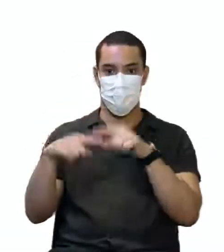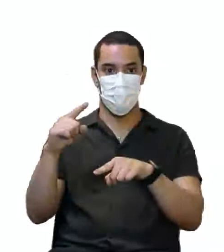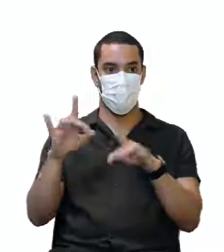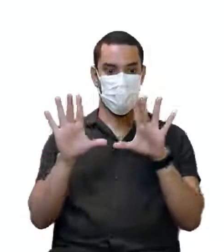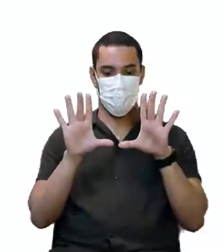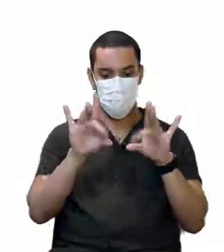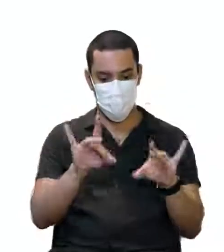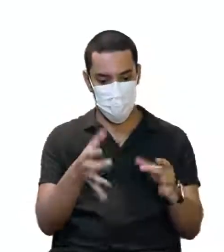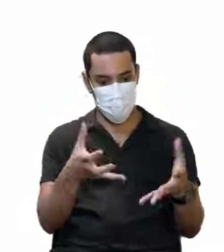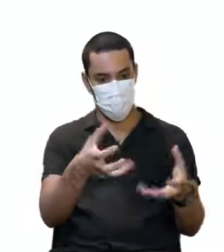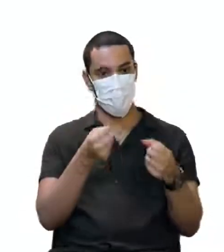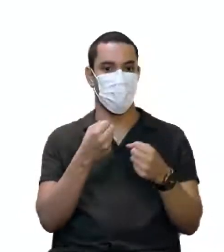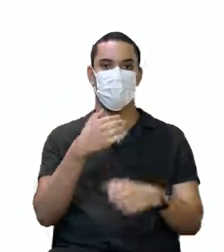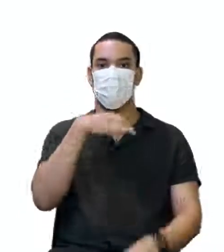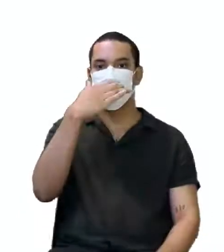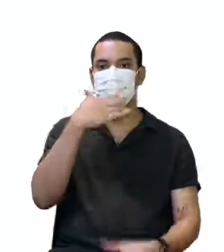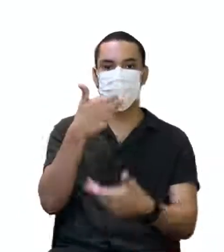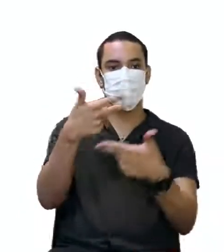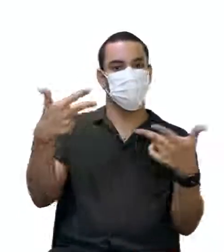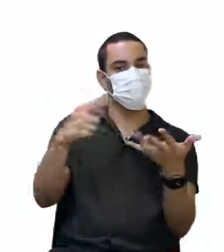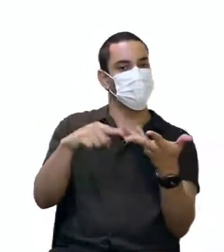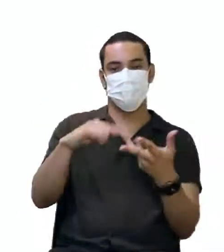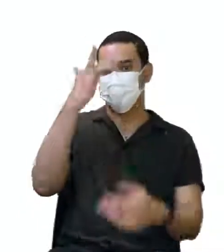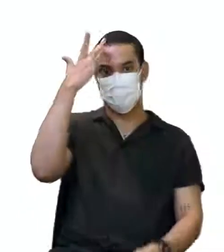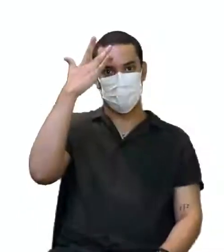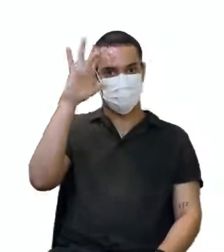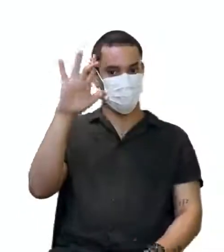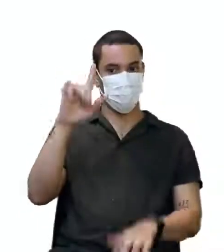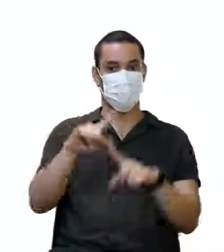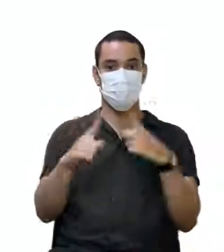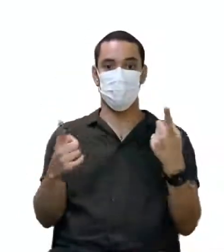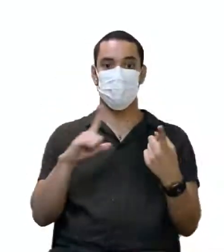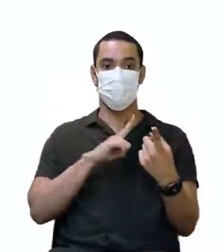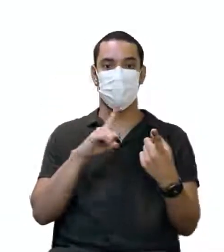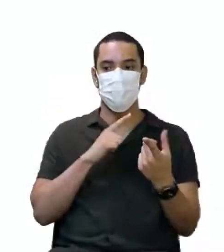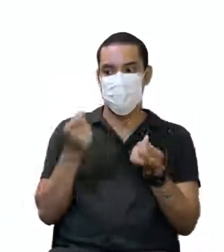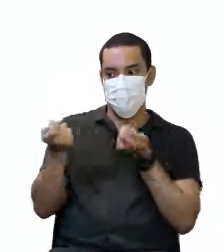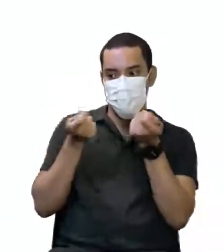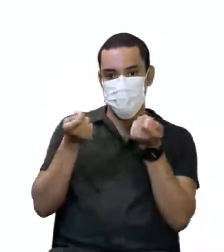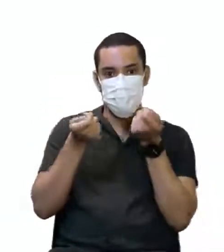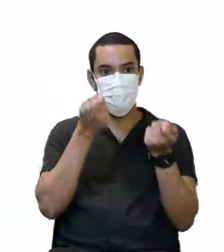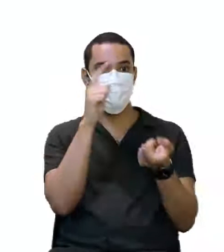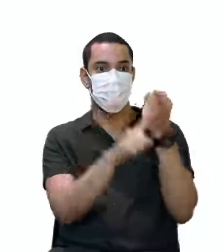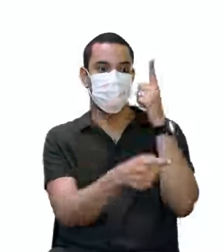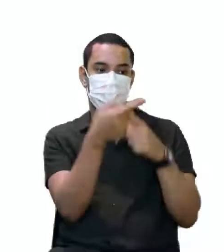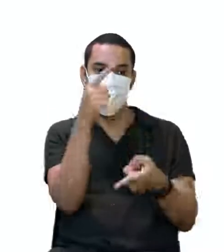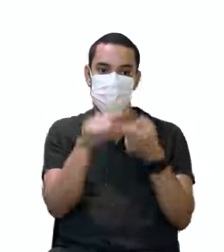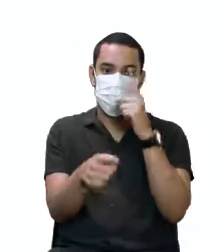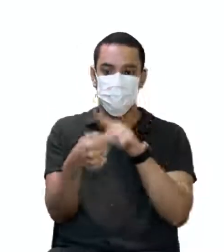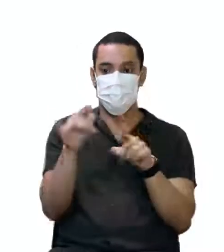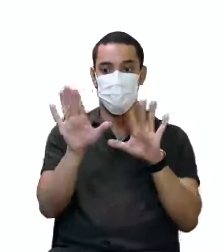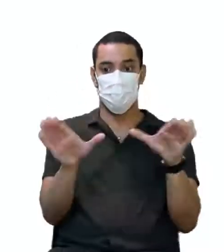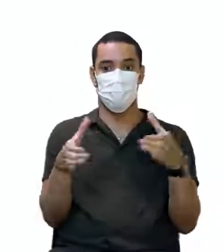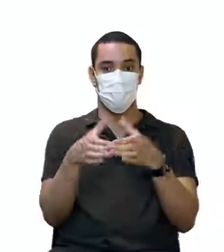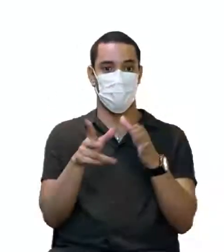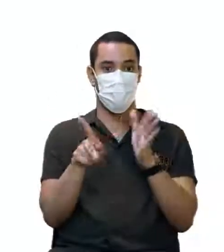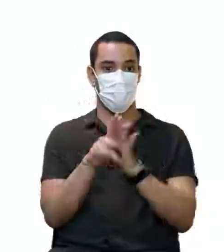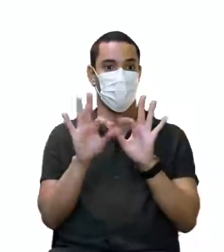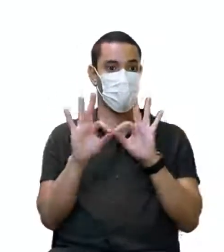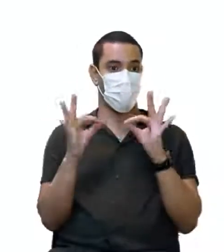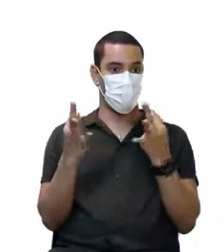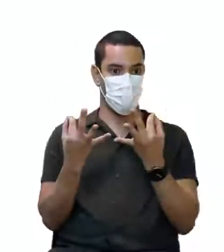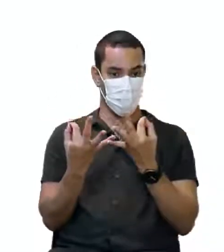fincar, para pegar algum fruto, algum, não sei. Né? Mas eles estão aí conversando, os grupos